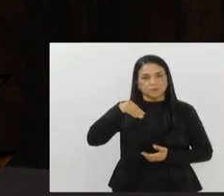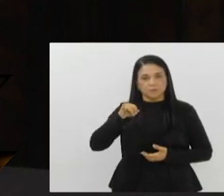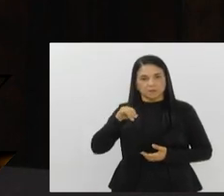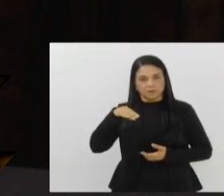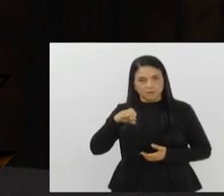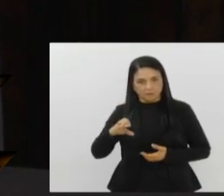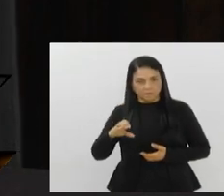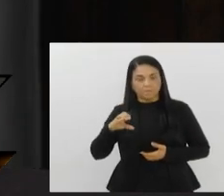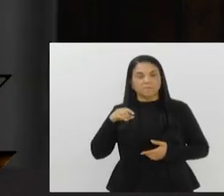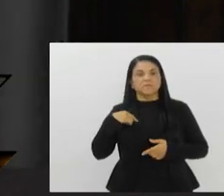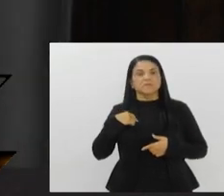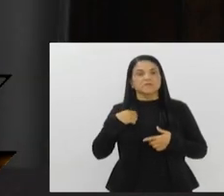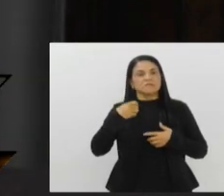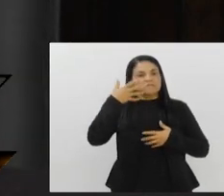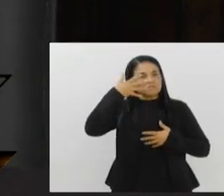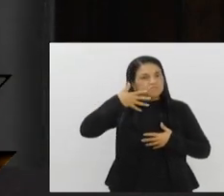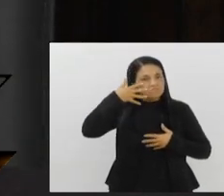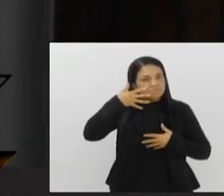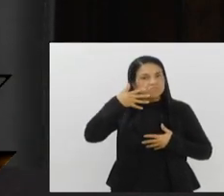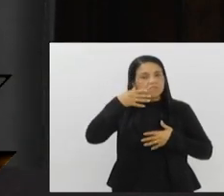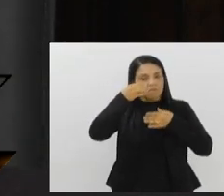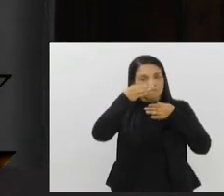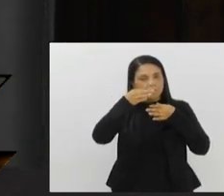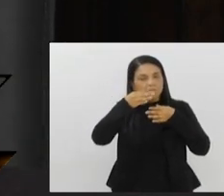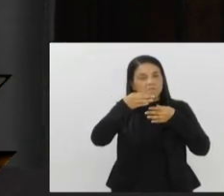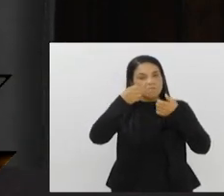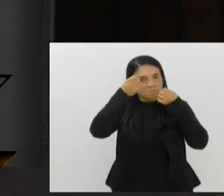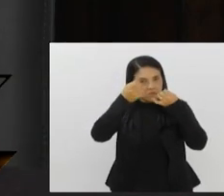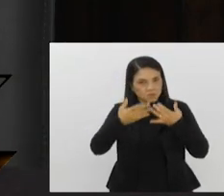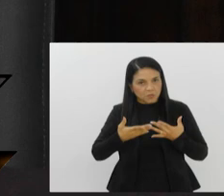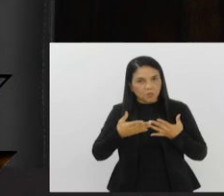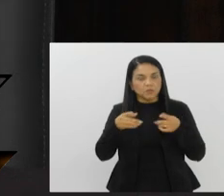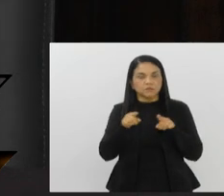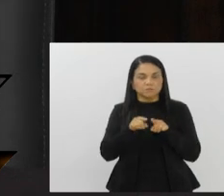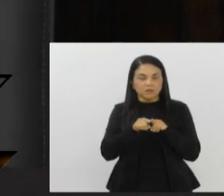bem disse eh Dr Álvaro Quintão